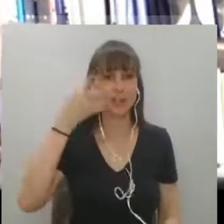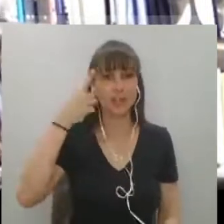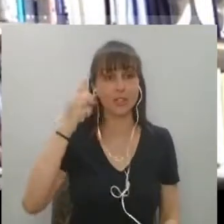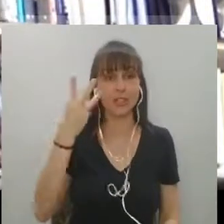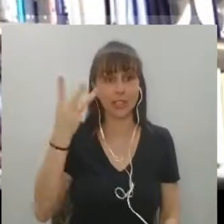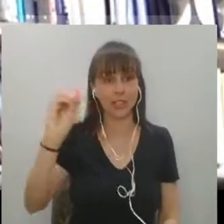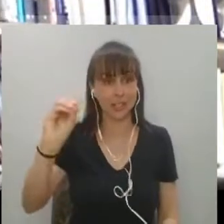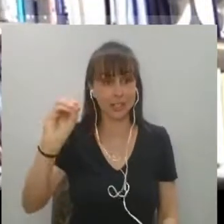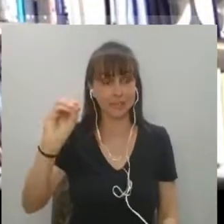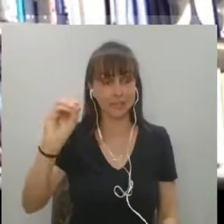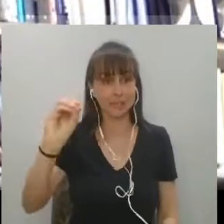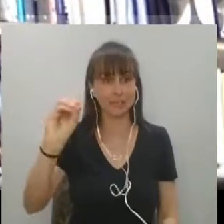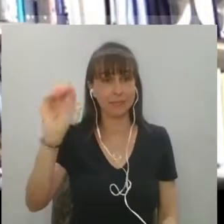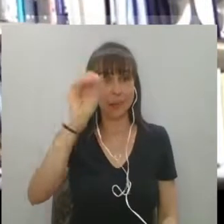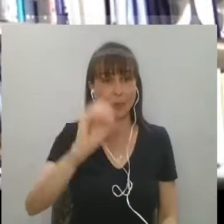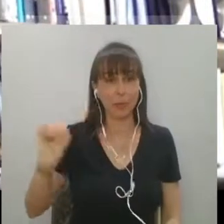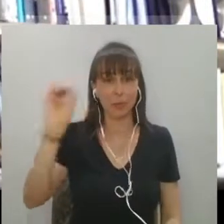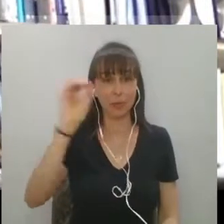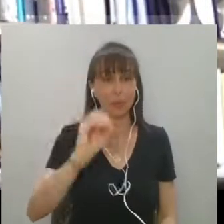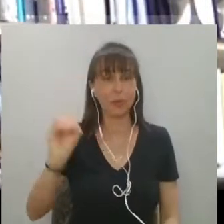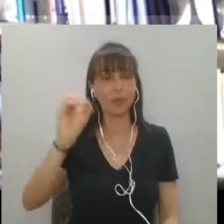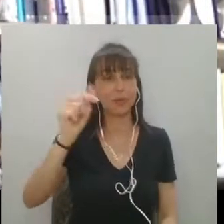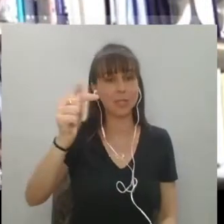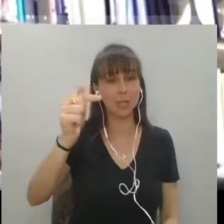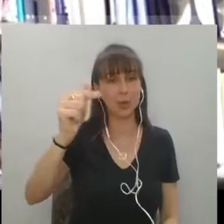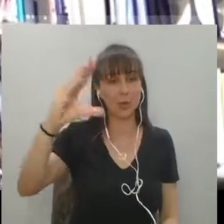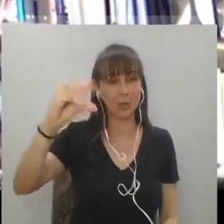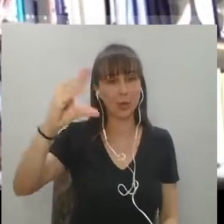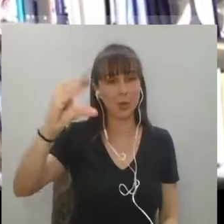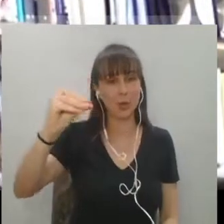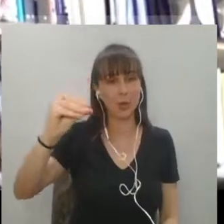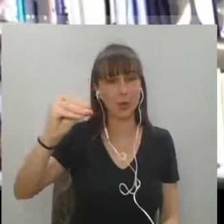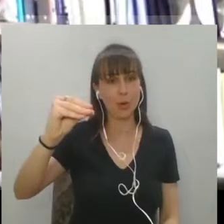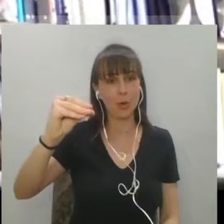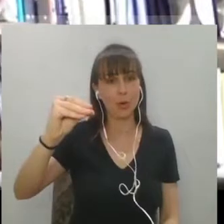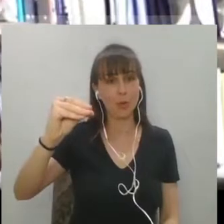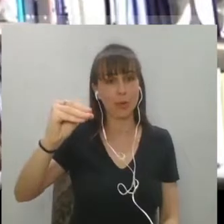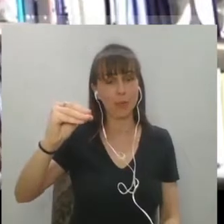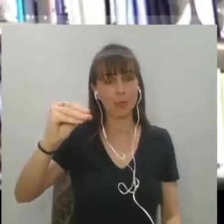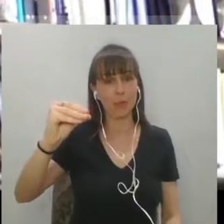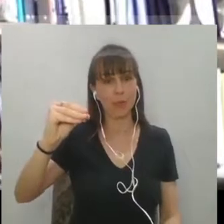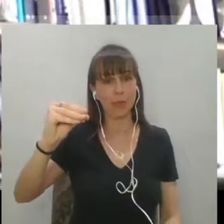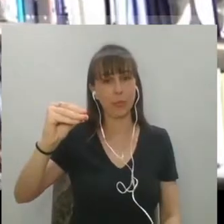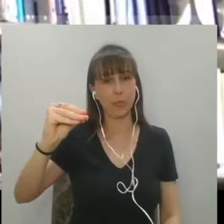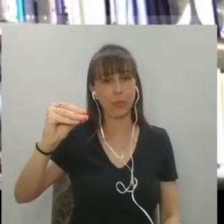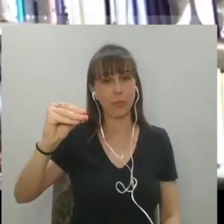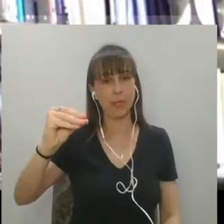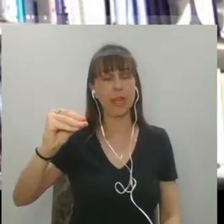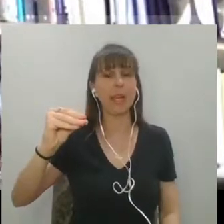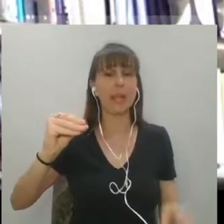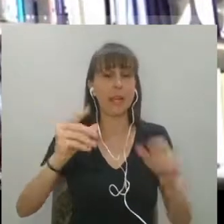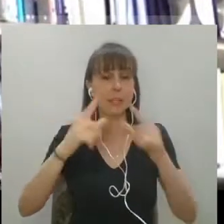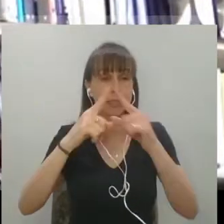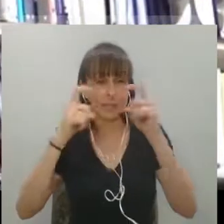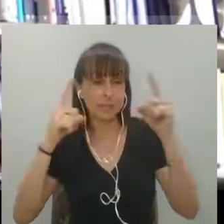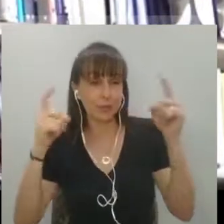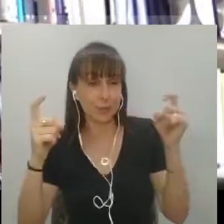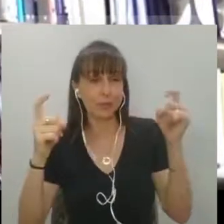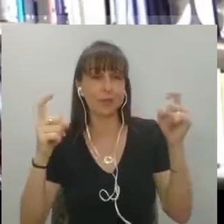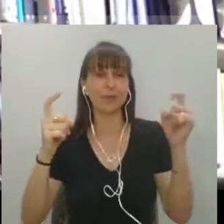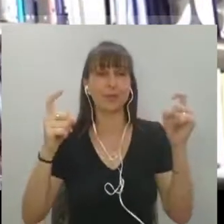30/10, às 19 horas, Enegrecendo a Ficção Científica, Afrofuturismo e Outras Parábolas, com